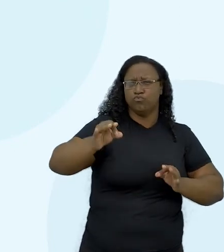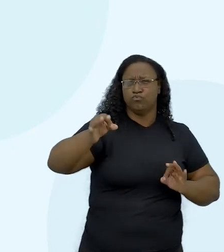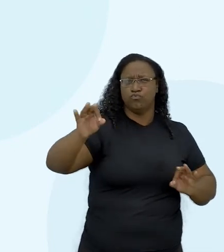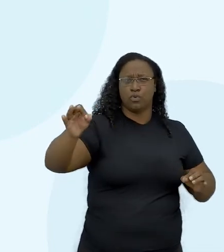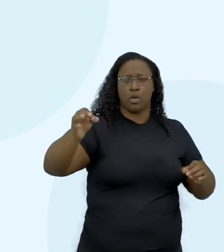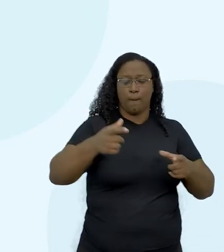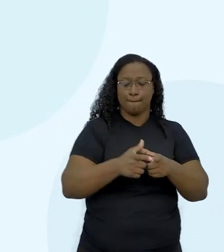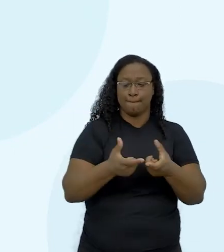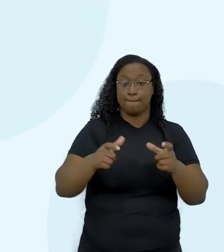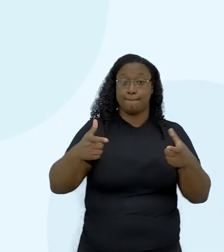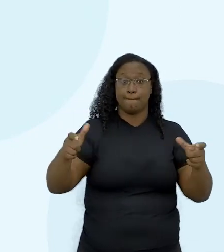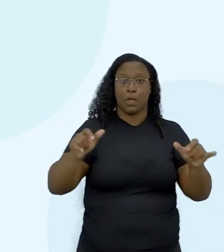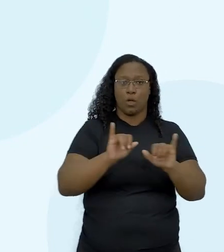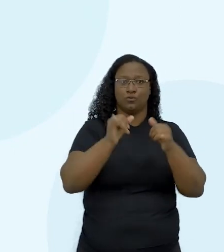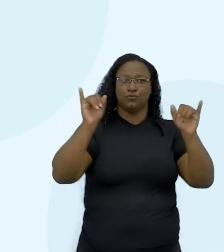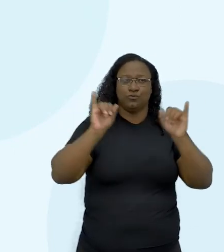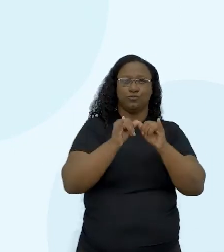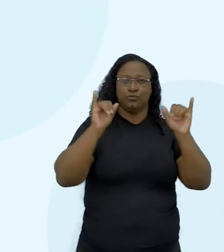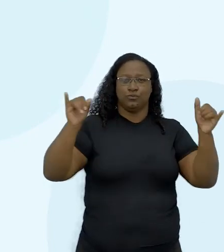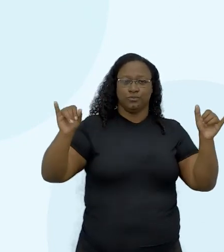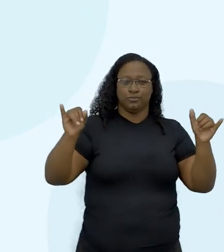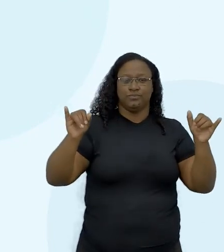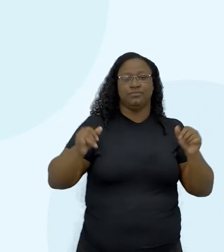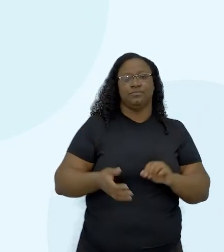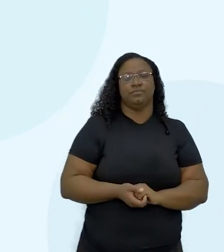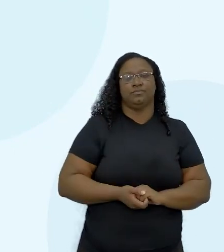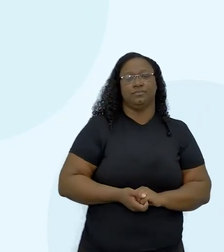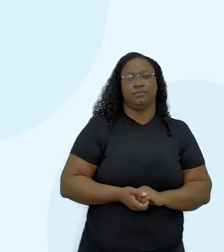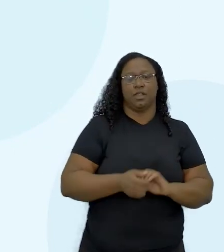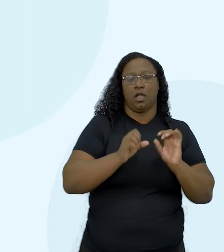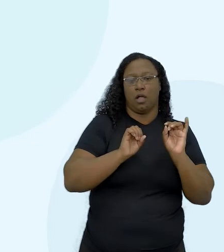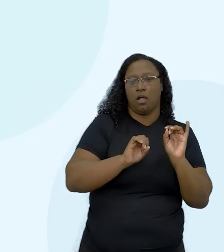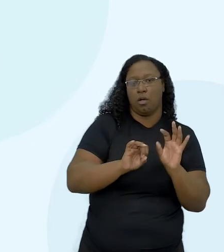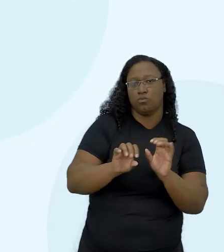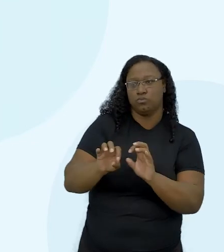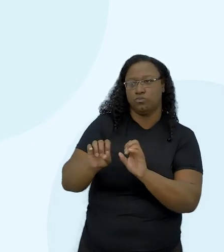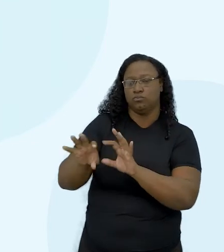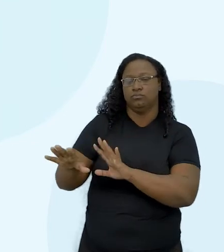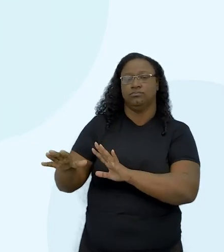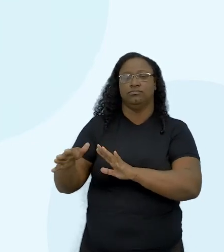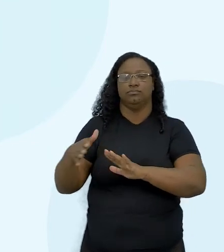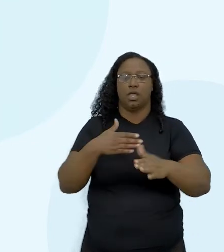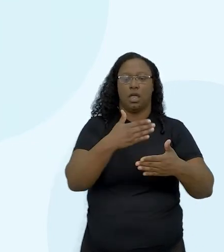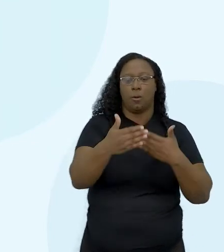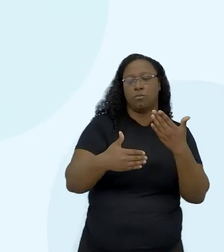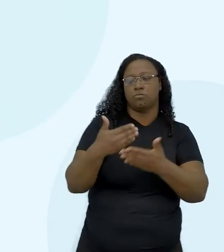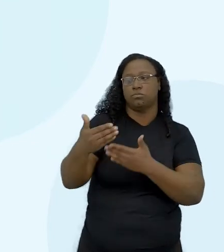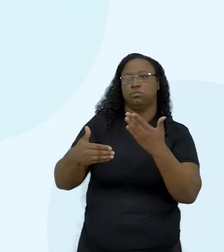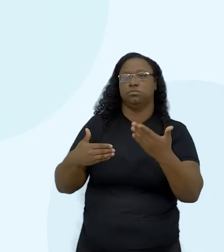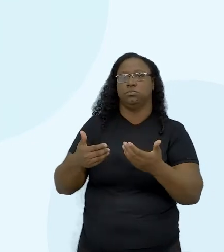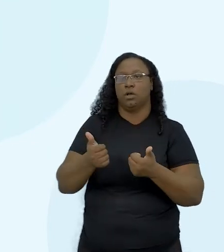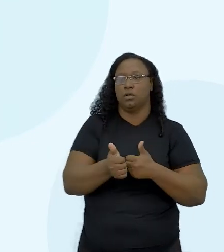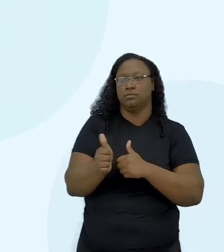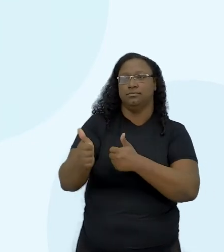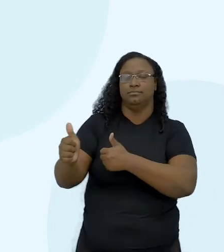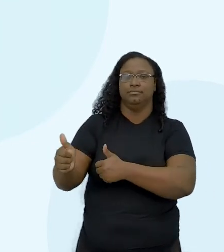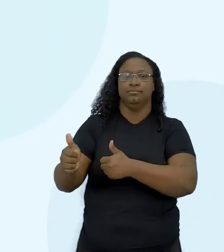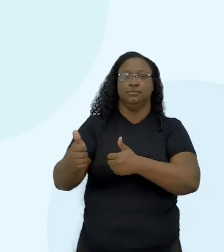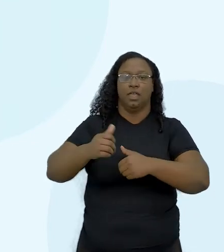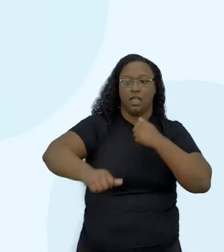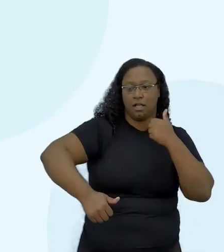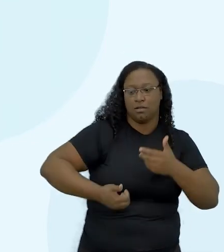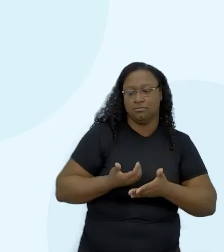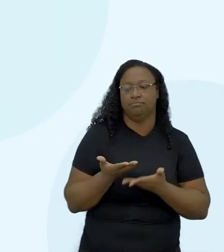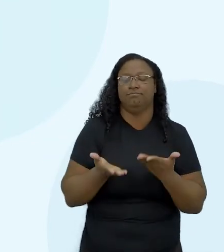expansão do setor de energia. Consiste em um conjunto de recomendações e diretrizes a serem seguidas para definir ações e